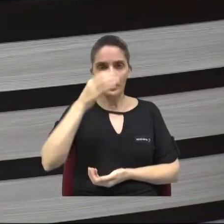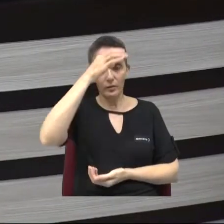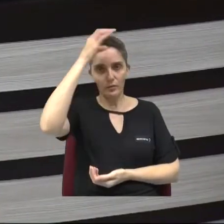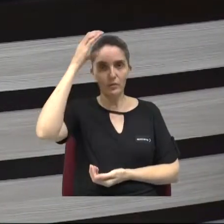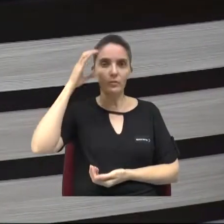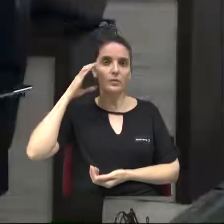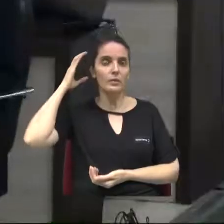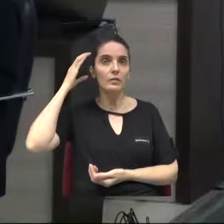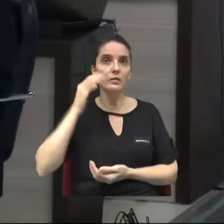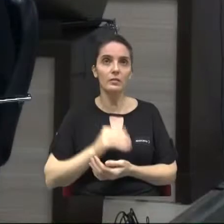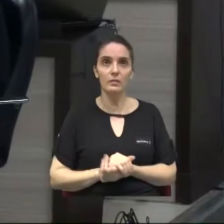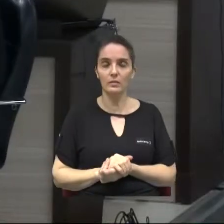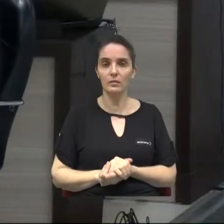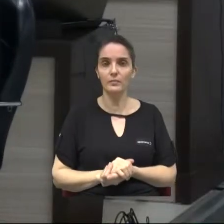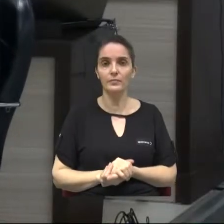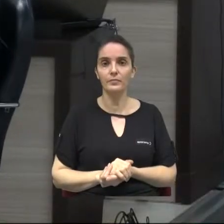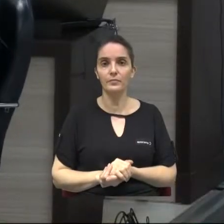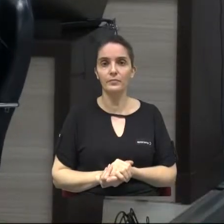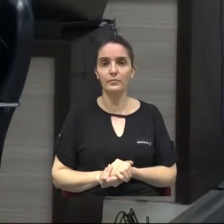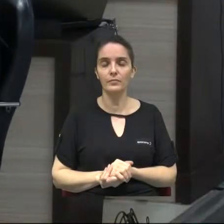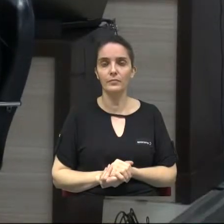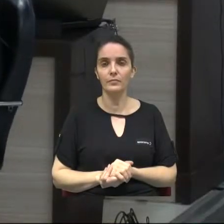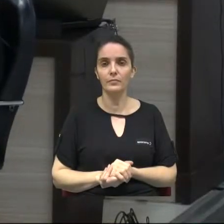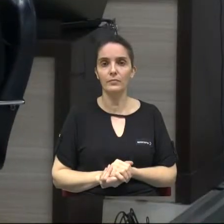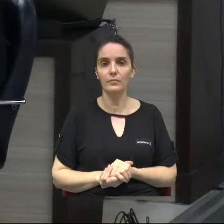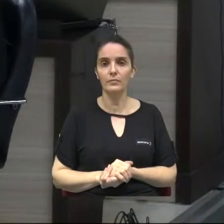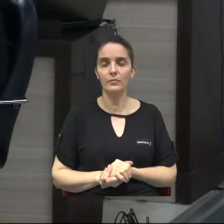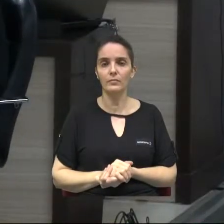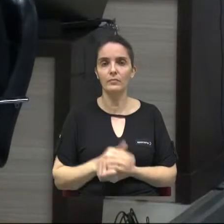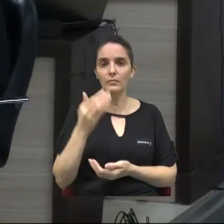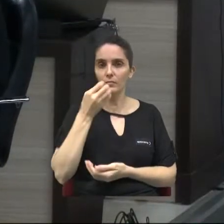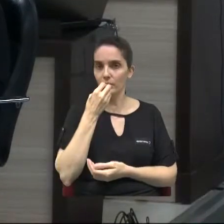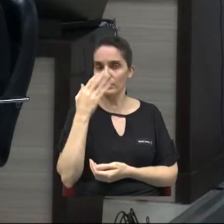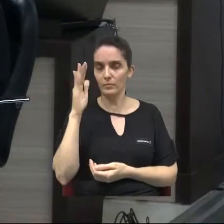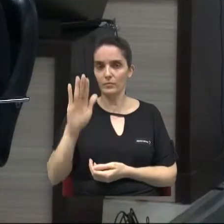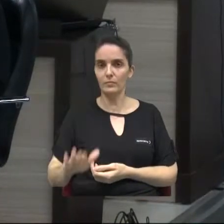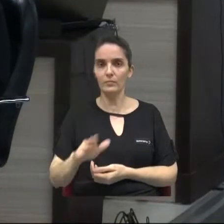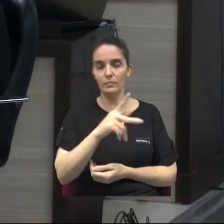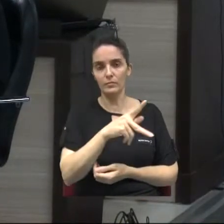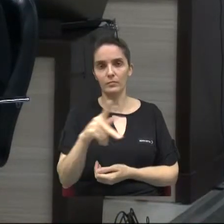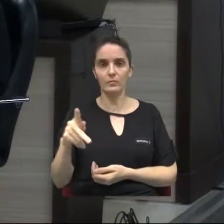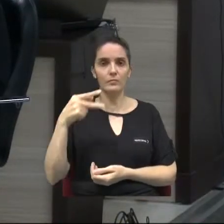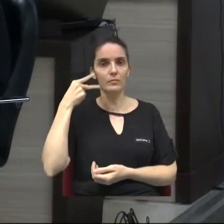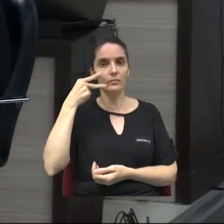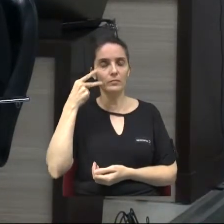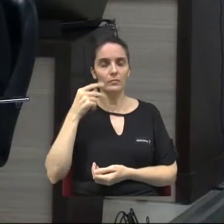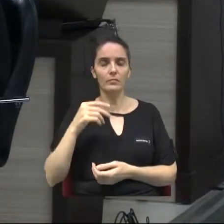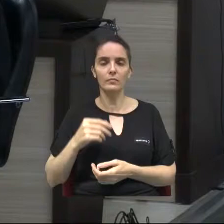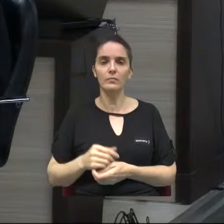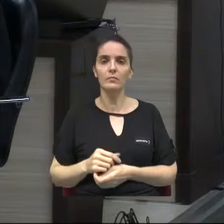Pontes. Excelentíssima presidente em exercício, vereadora doutora Mayra, nobres pares, público que nos acompanha.